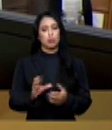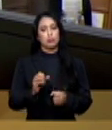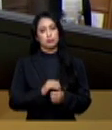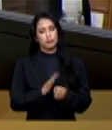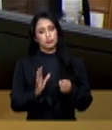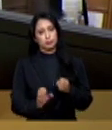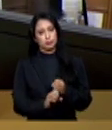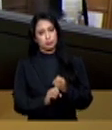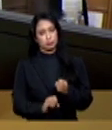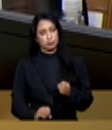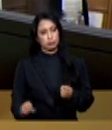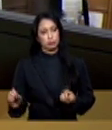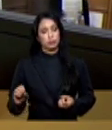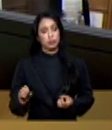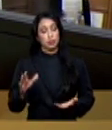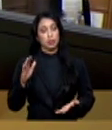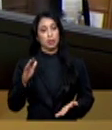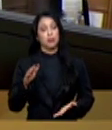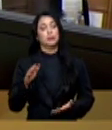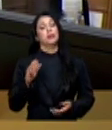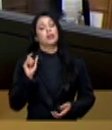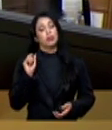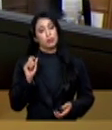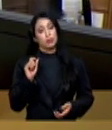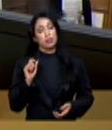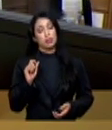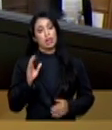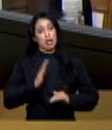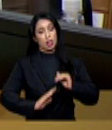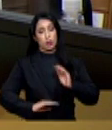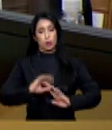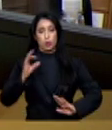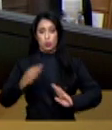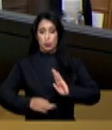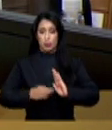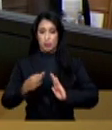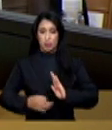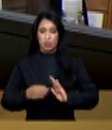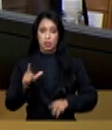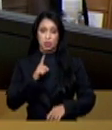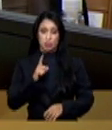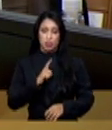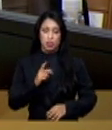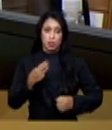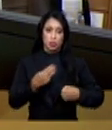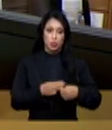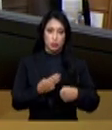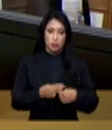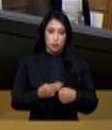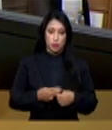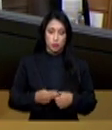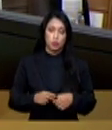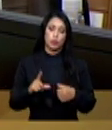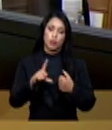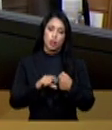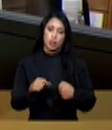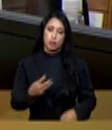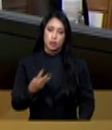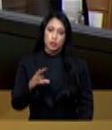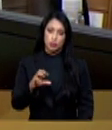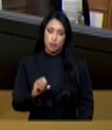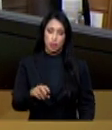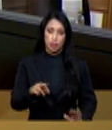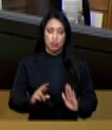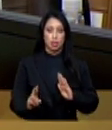saneamento básico e te aturo a competência que possui o município nos termos 30